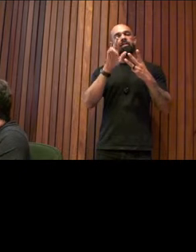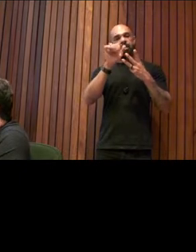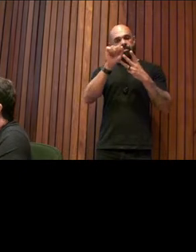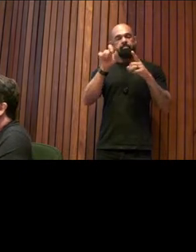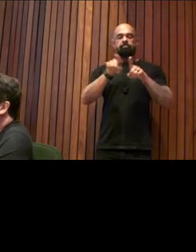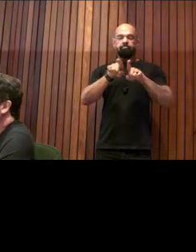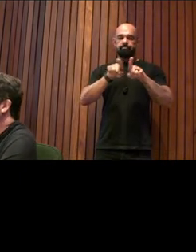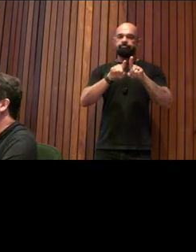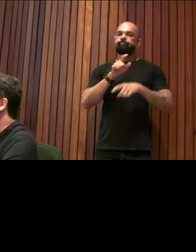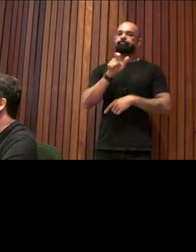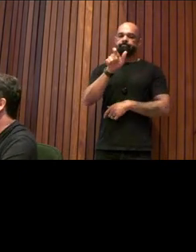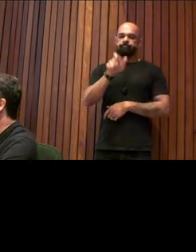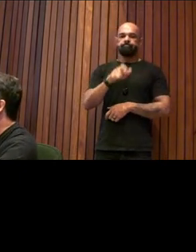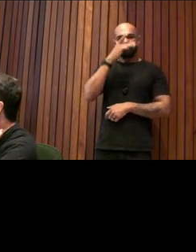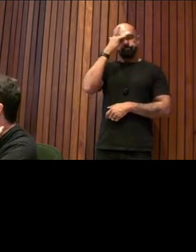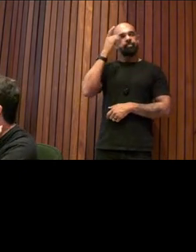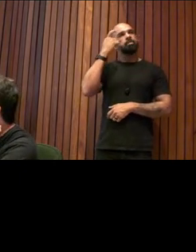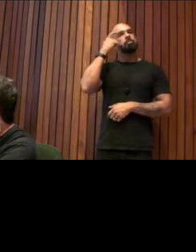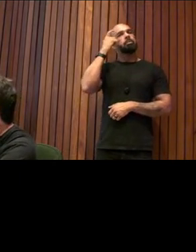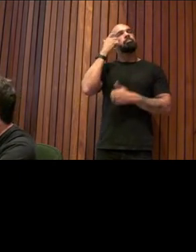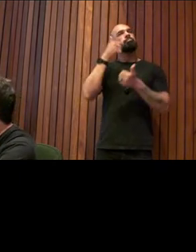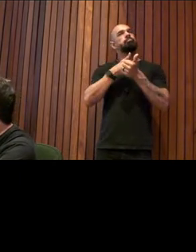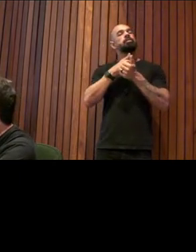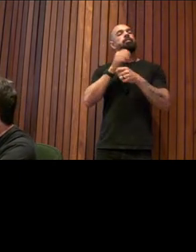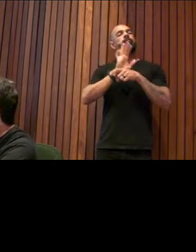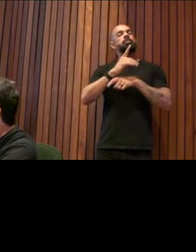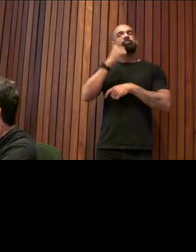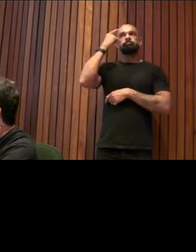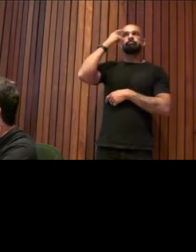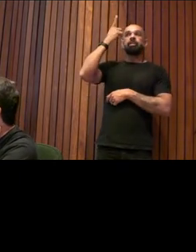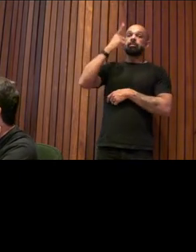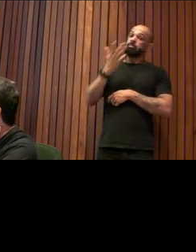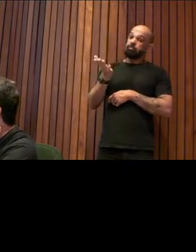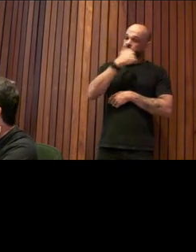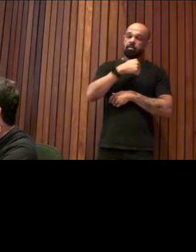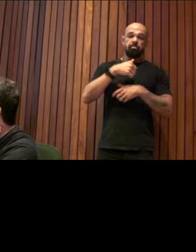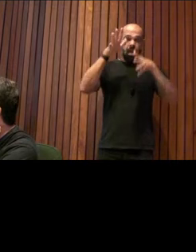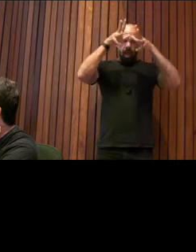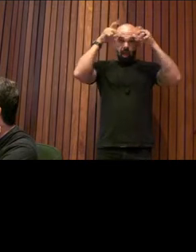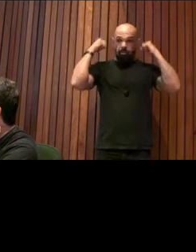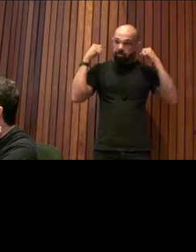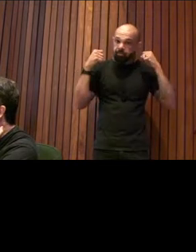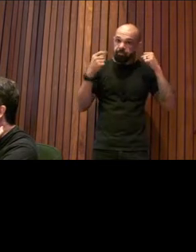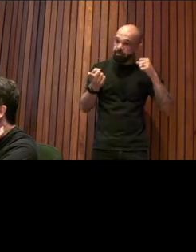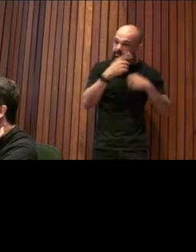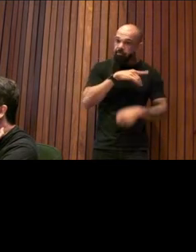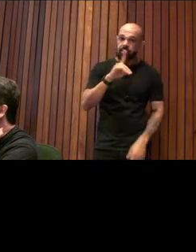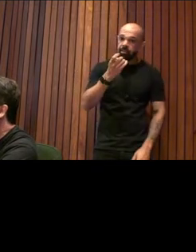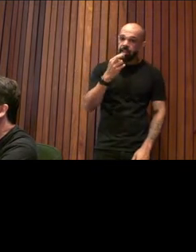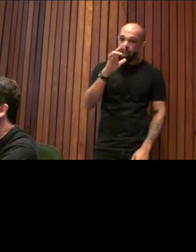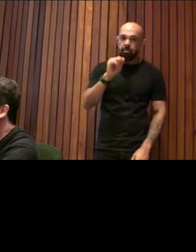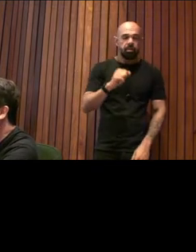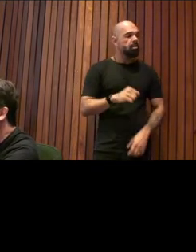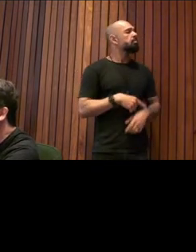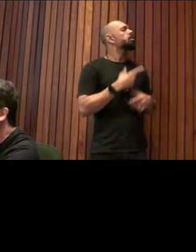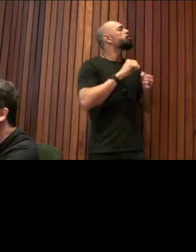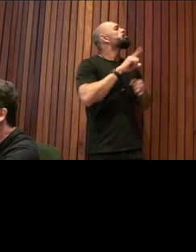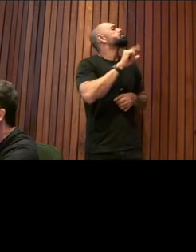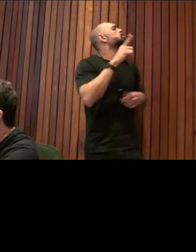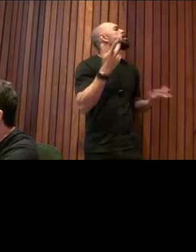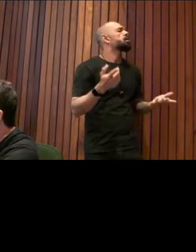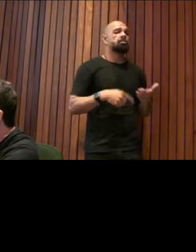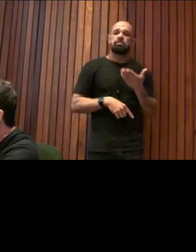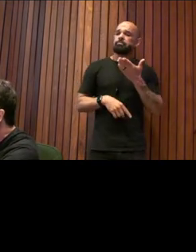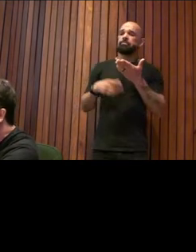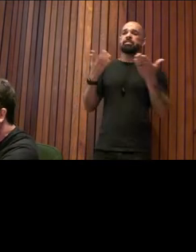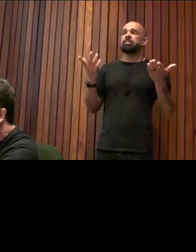que... Outro dia a gente estava pensando num filme, eu falei, vamos comigo para a Amazônia, Débora? Aí ela falou, mas vamos, vou fazer o quê? Eu falei, você